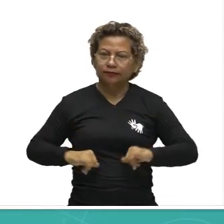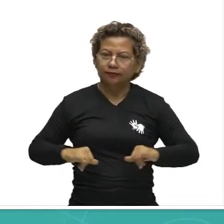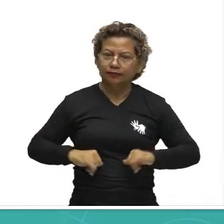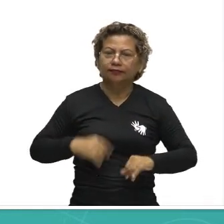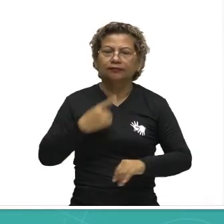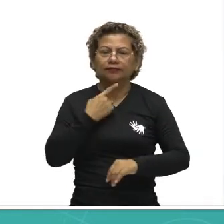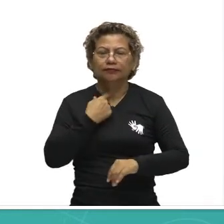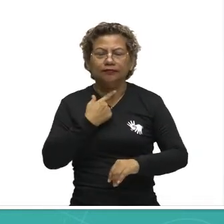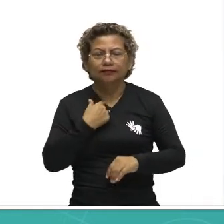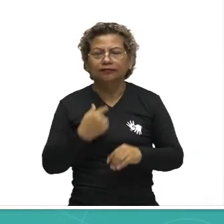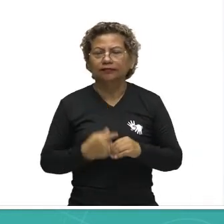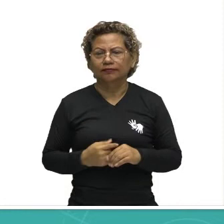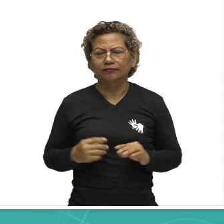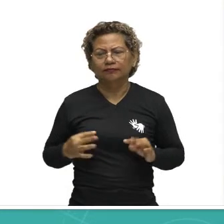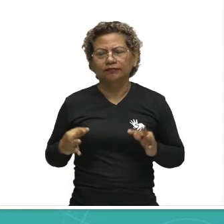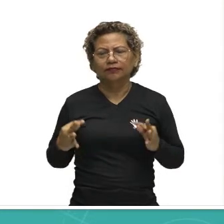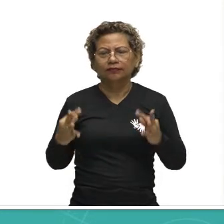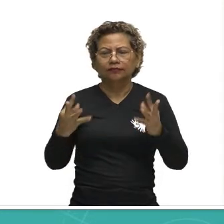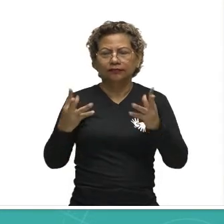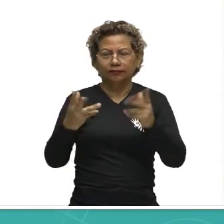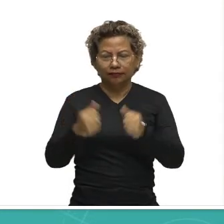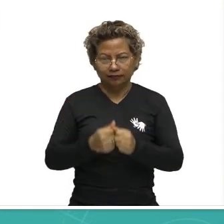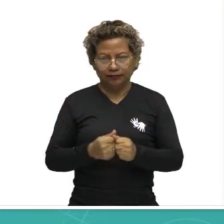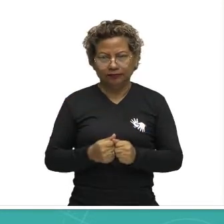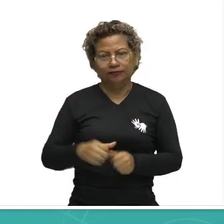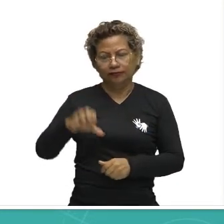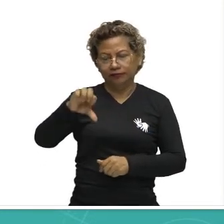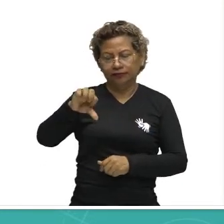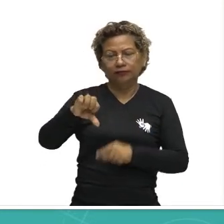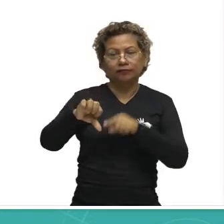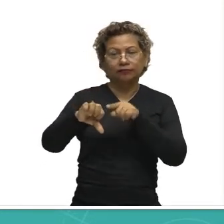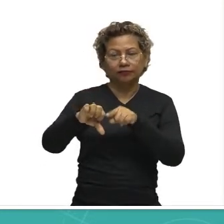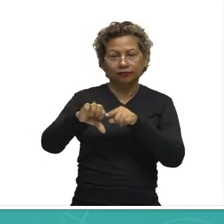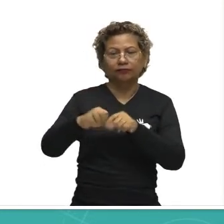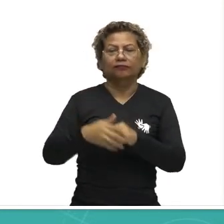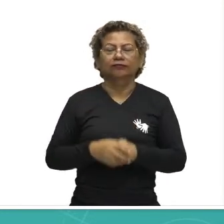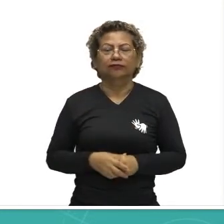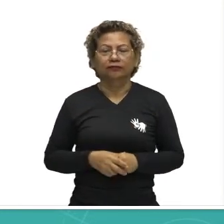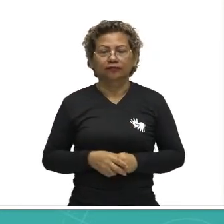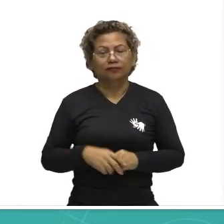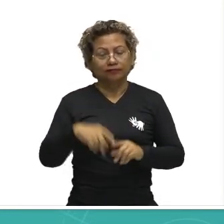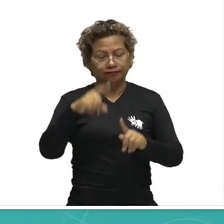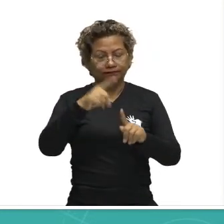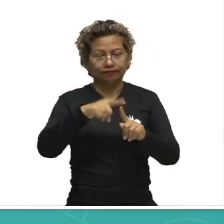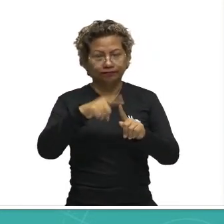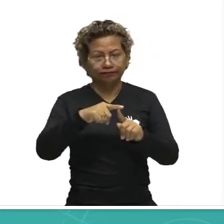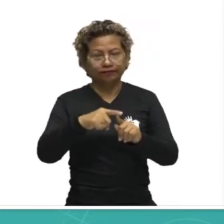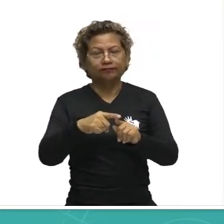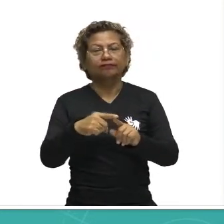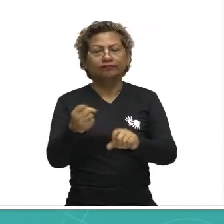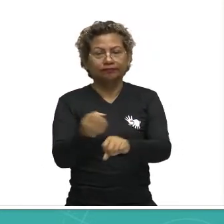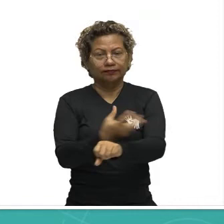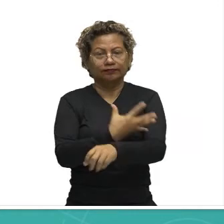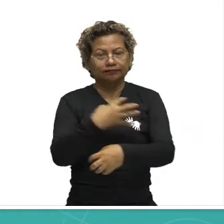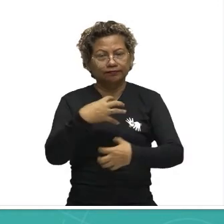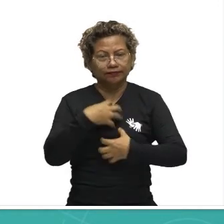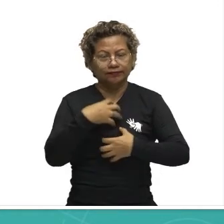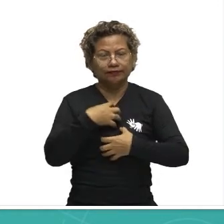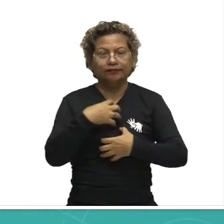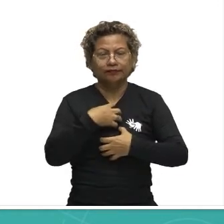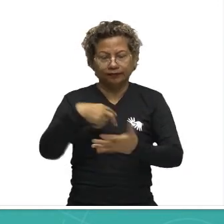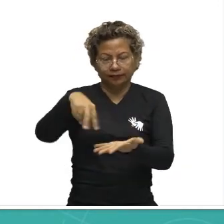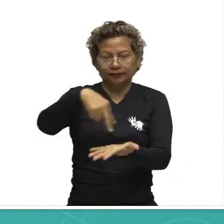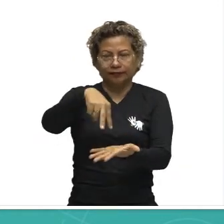desejo e serenidade. Então, esses aí são os 9, né, emoções que estão contidas na dança